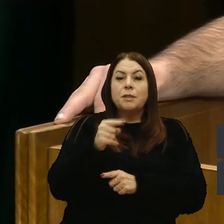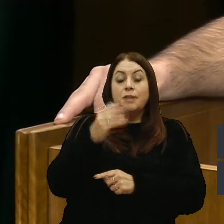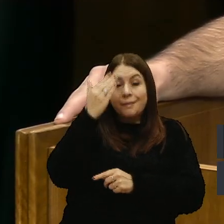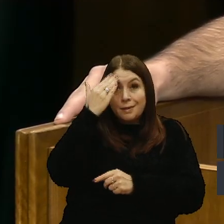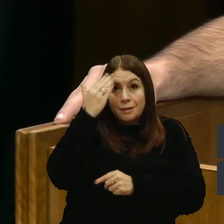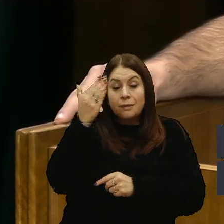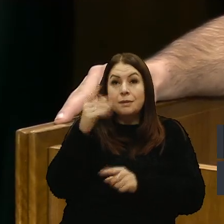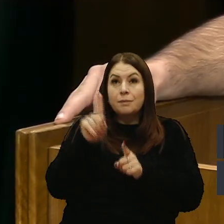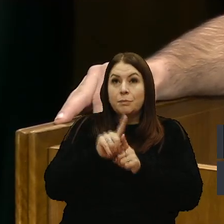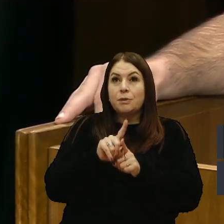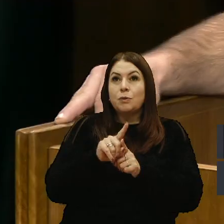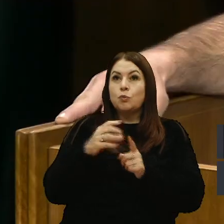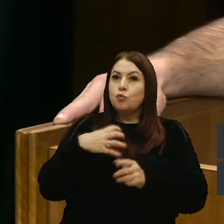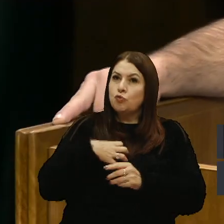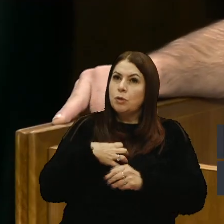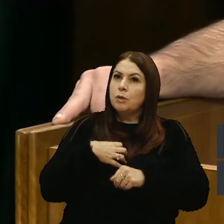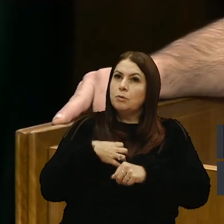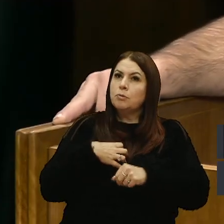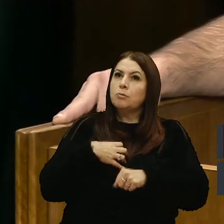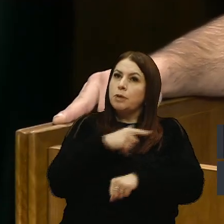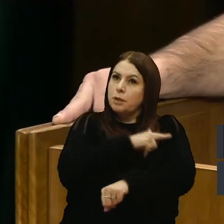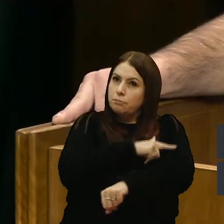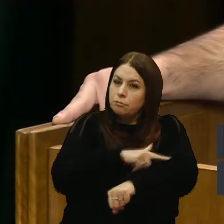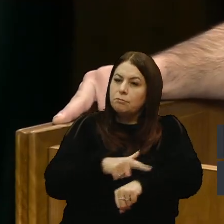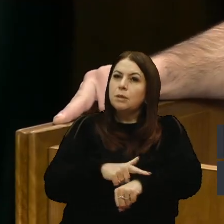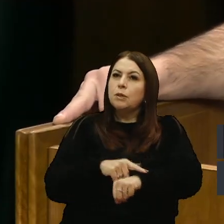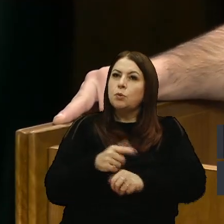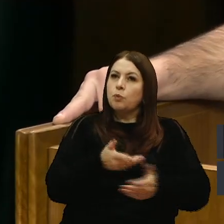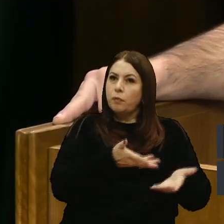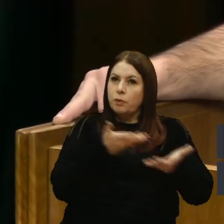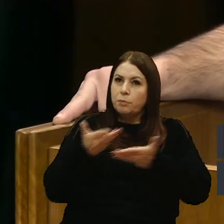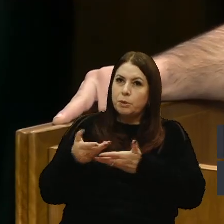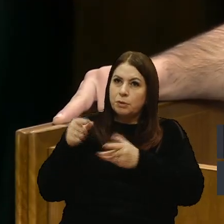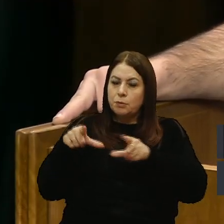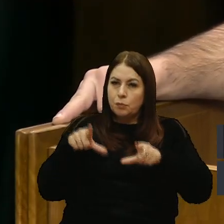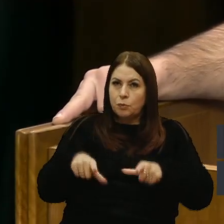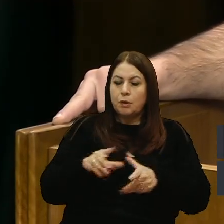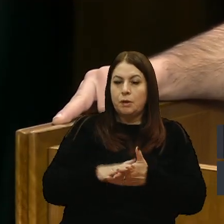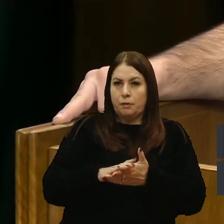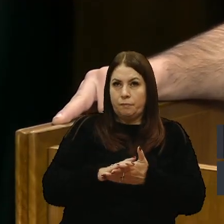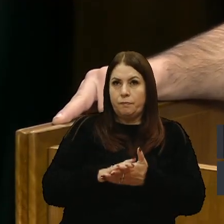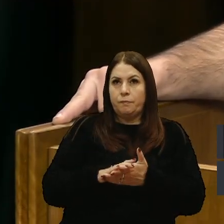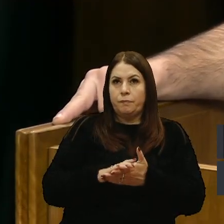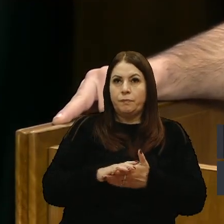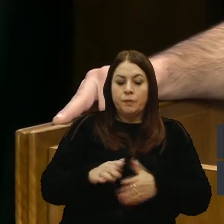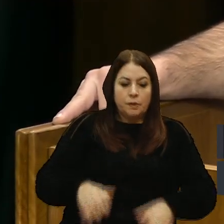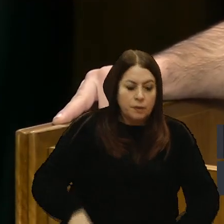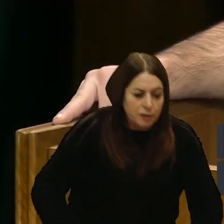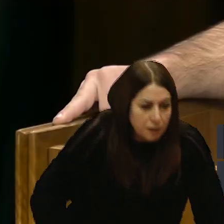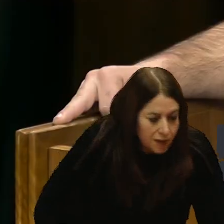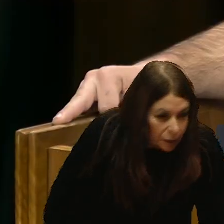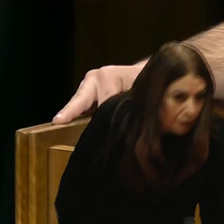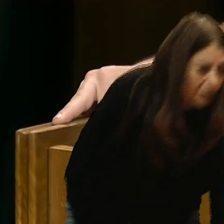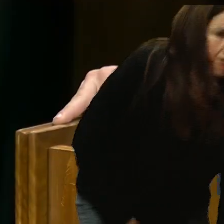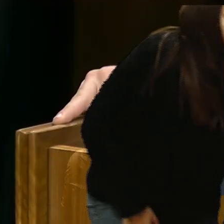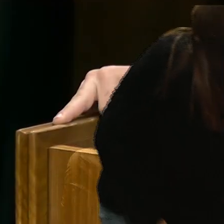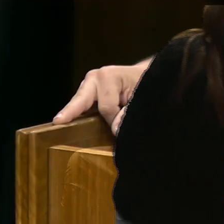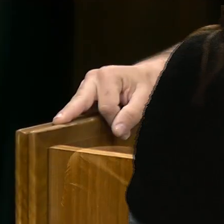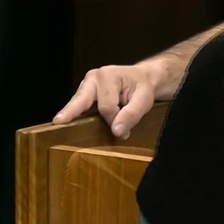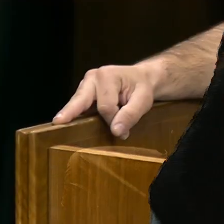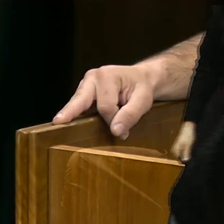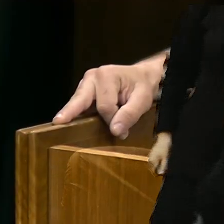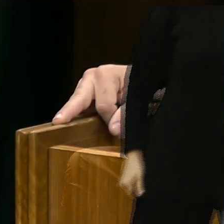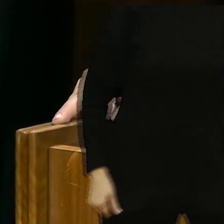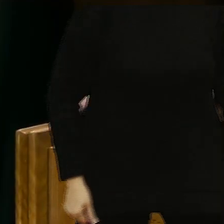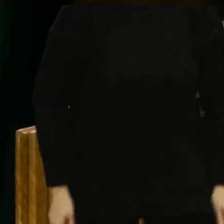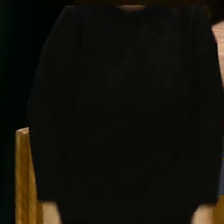agradeço mais uma vez a forma cordial no qual eu fui recebido naquele local. Outras notificações que eu fiz a respeito